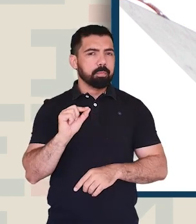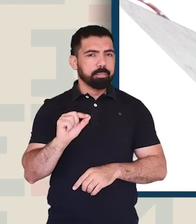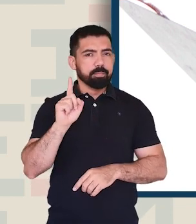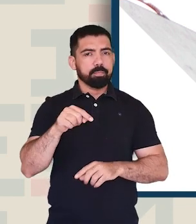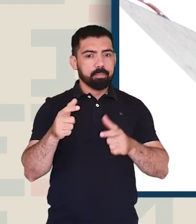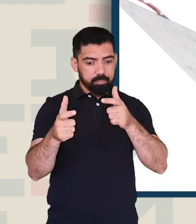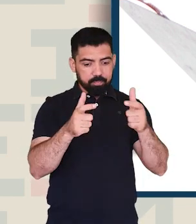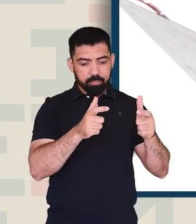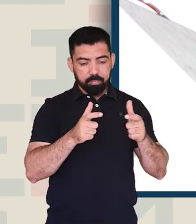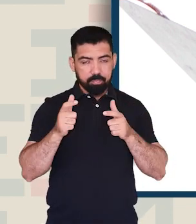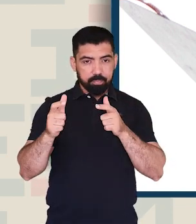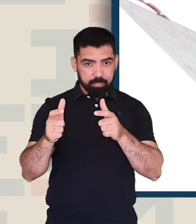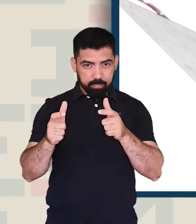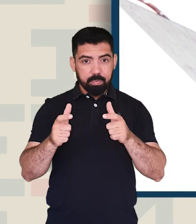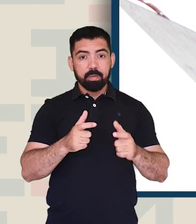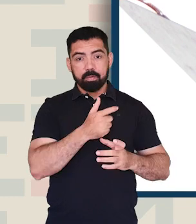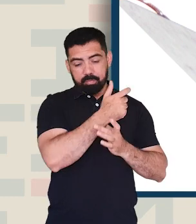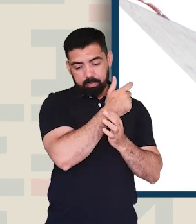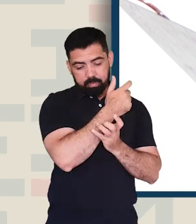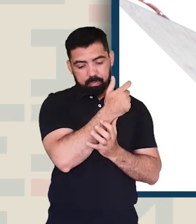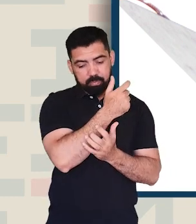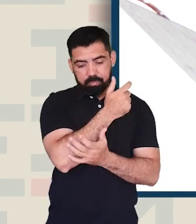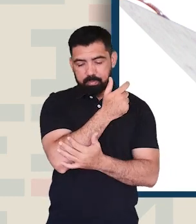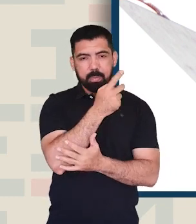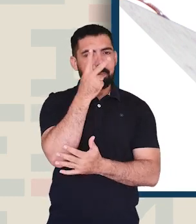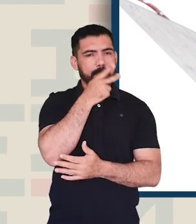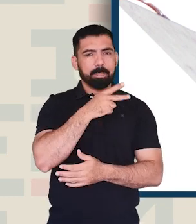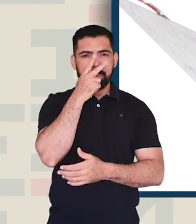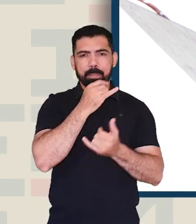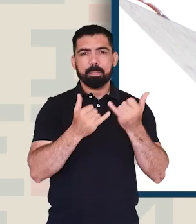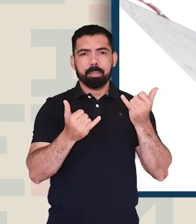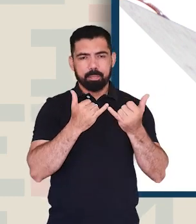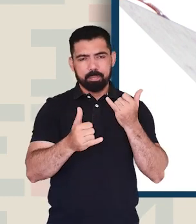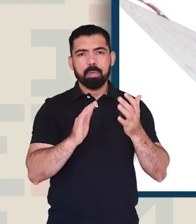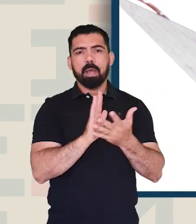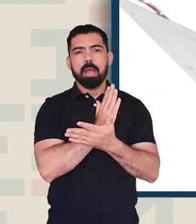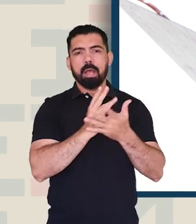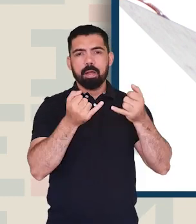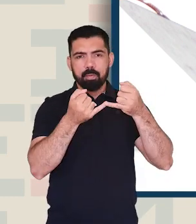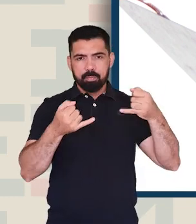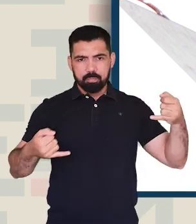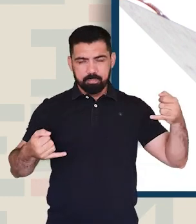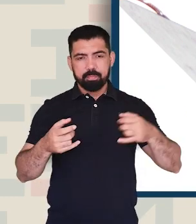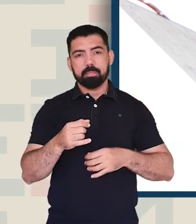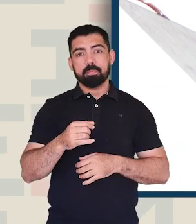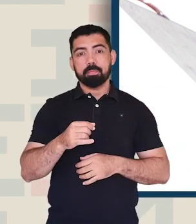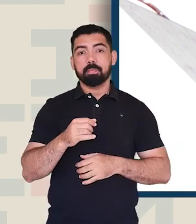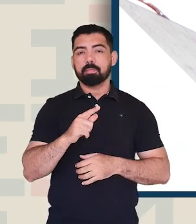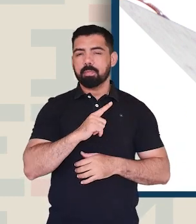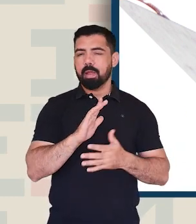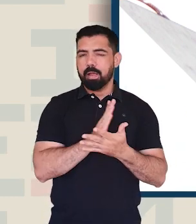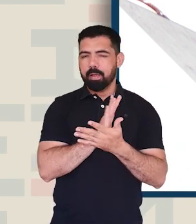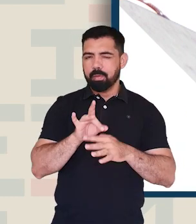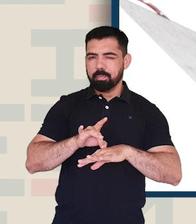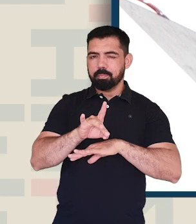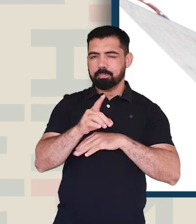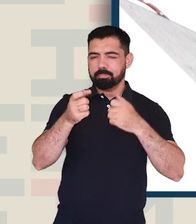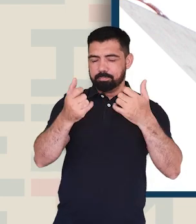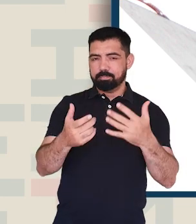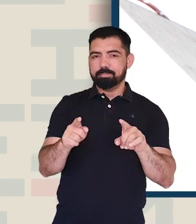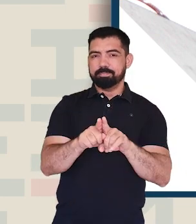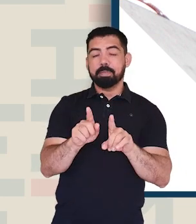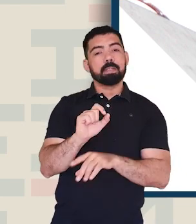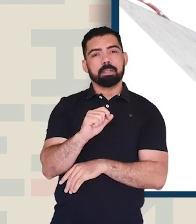uns locais que se repetem se você tocar em algumas cordas, né? Então tem aquelas manhas que a gente dá